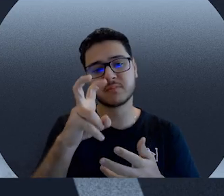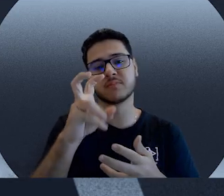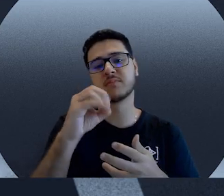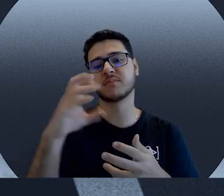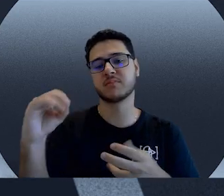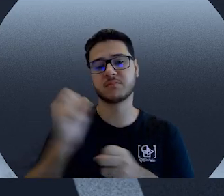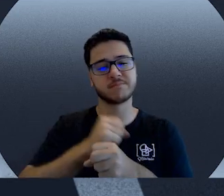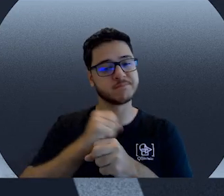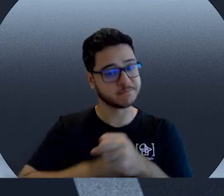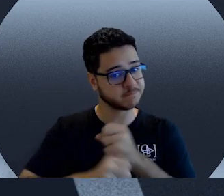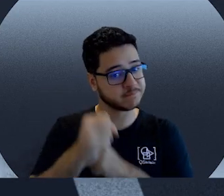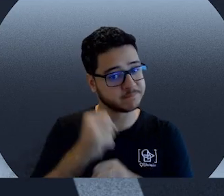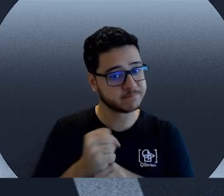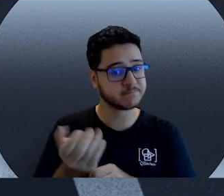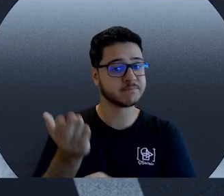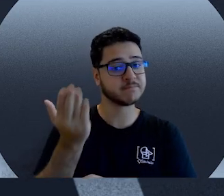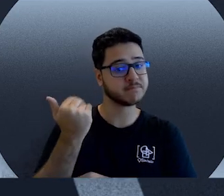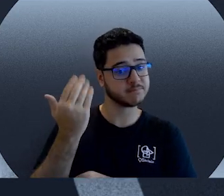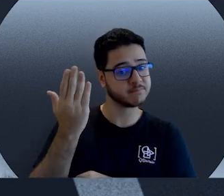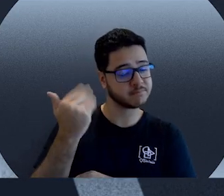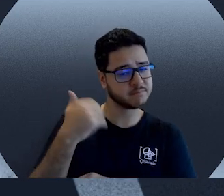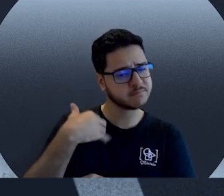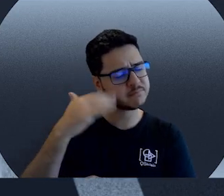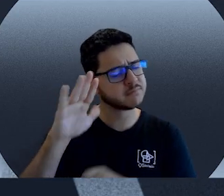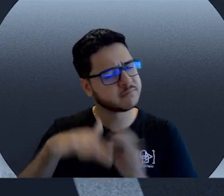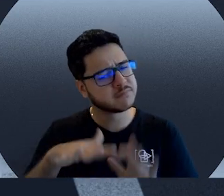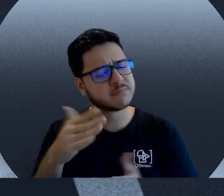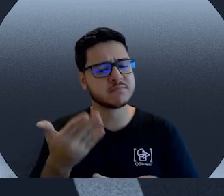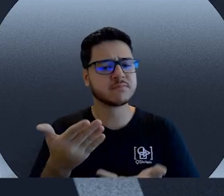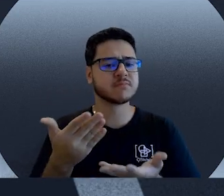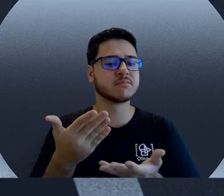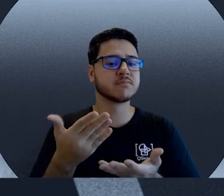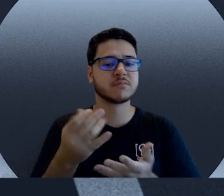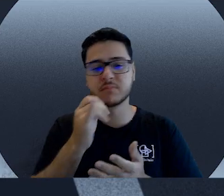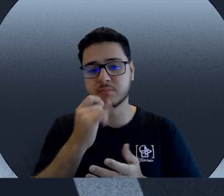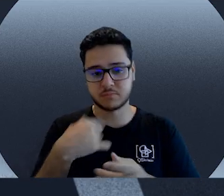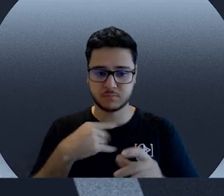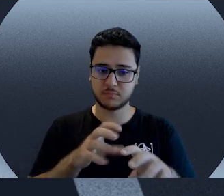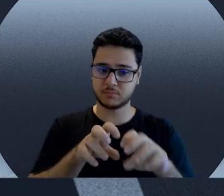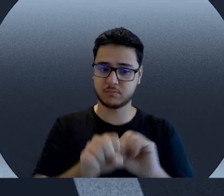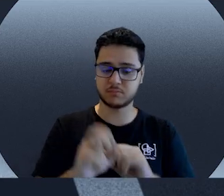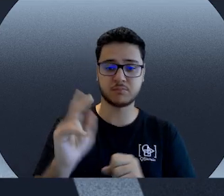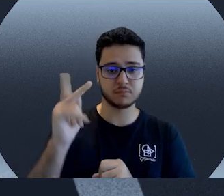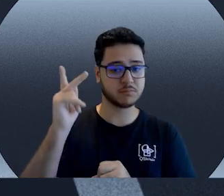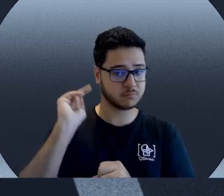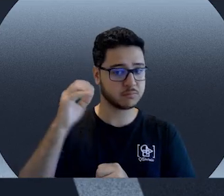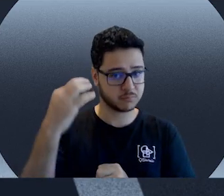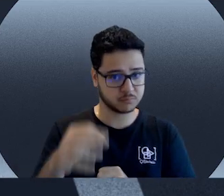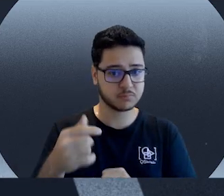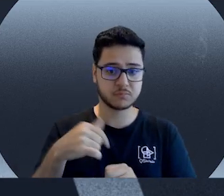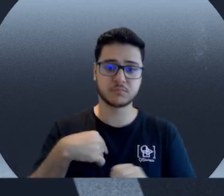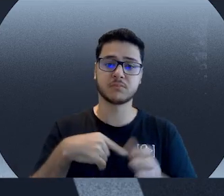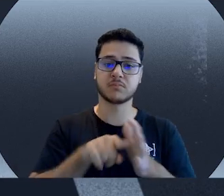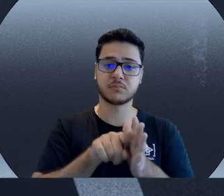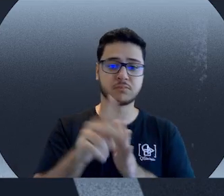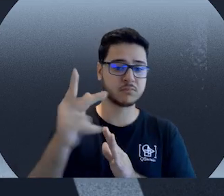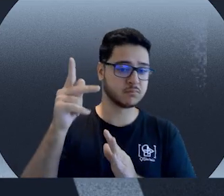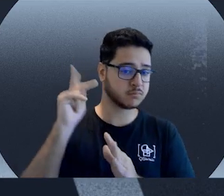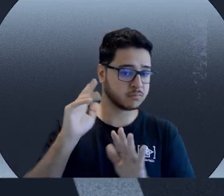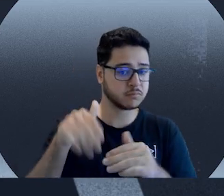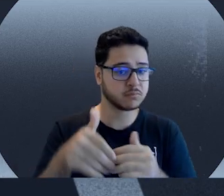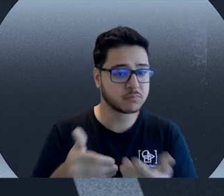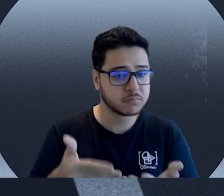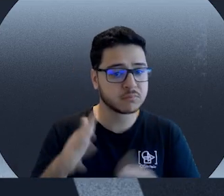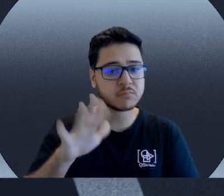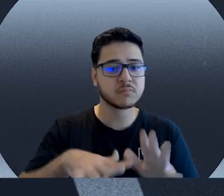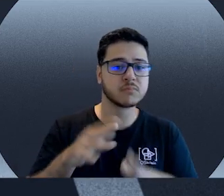500 anos atrás, poxa, às vezes eu estou ensinando, eu sou formada em história, né? Sou historiadora, então às vezes